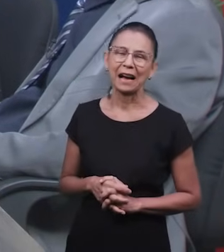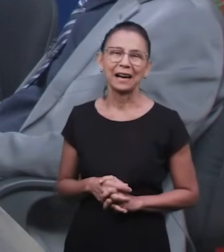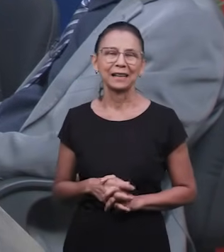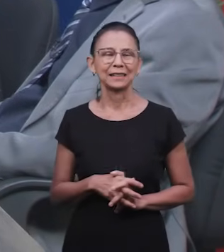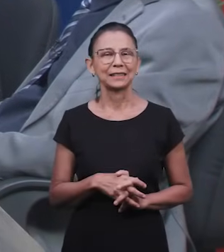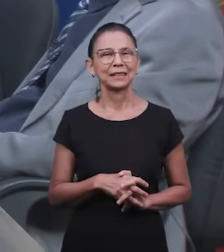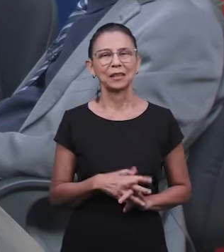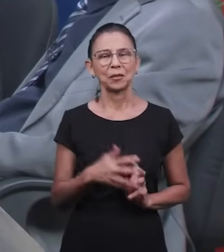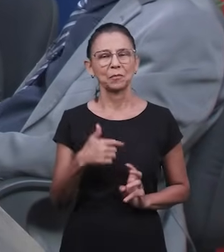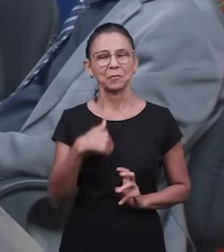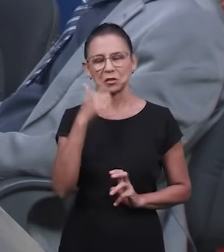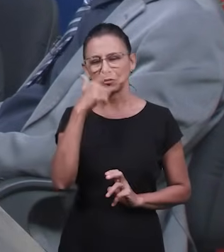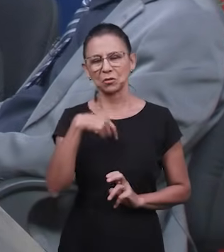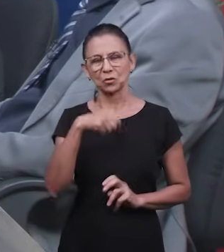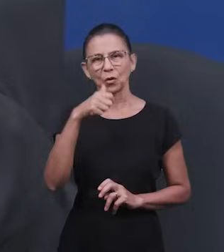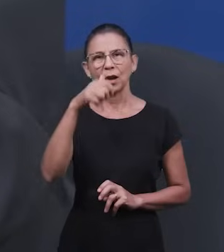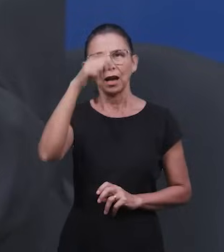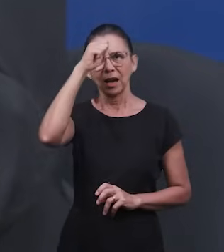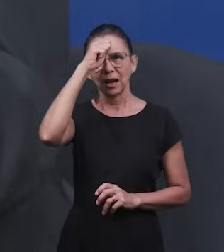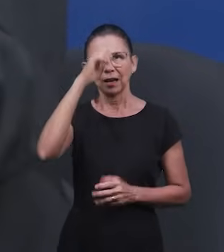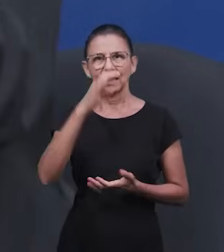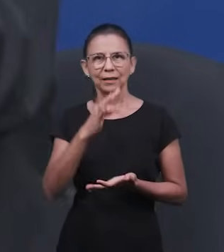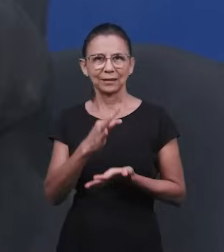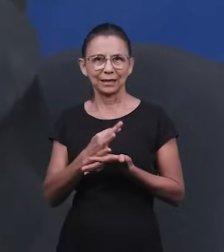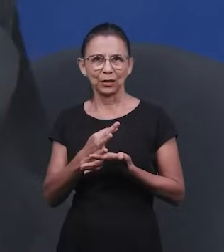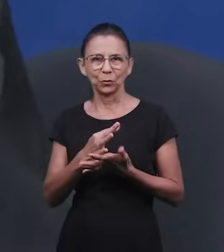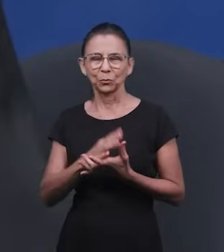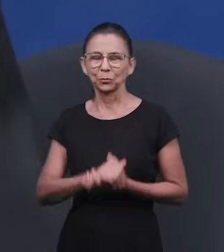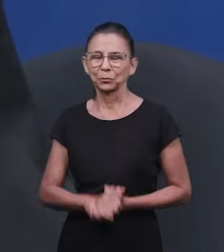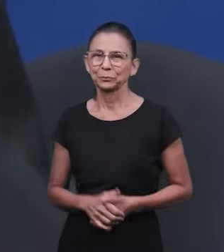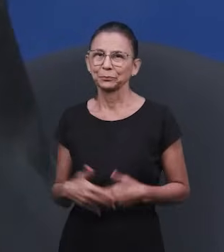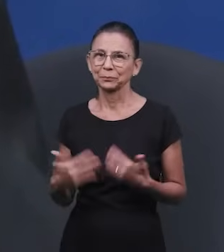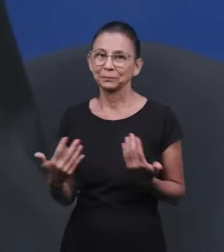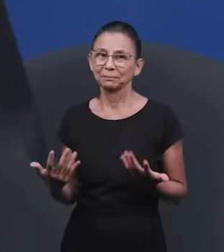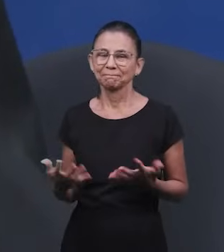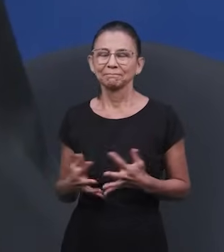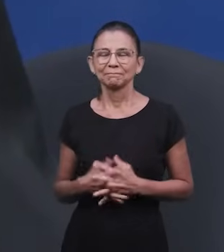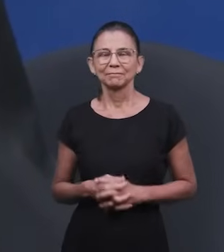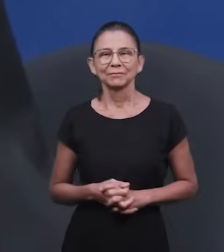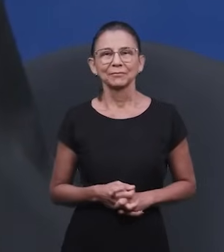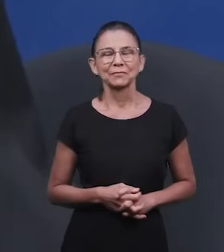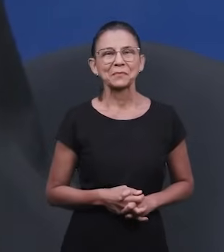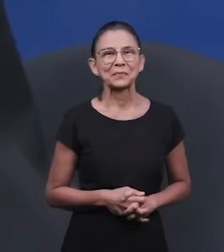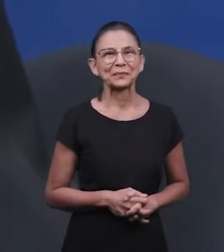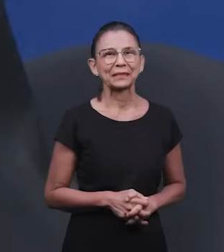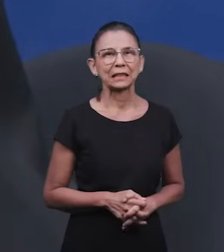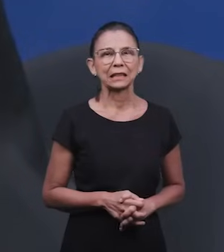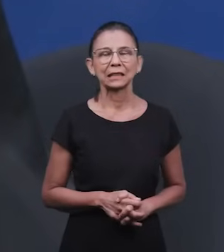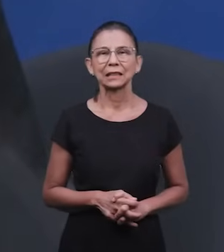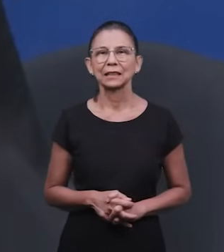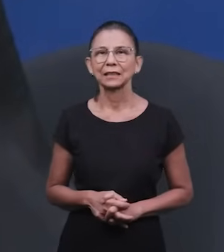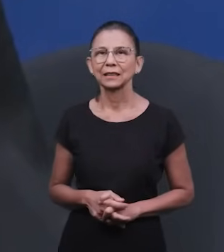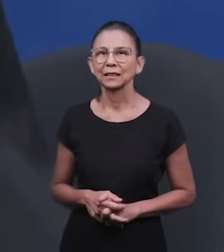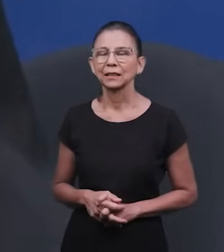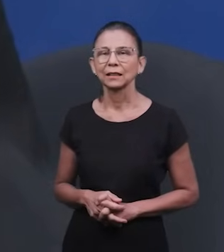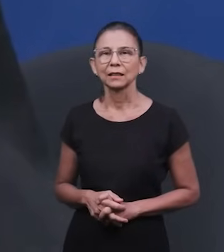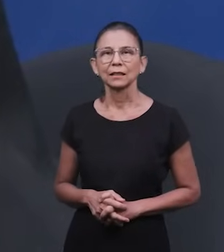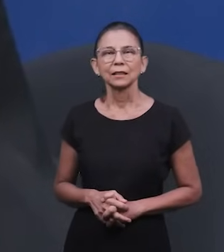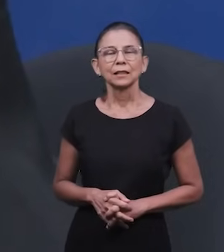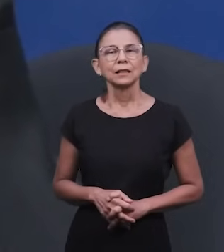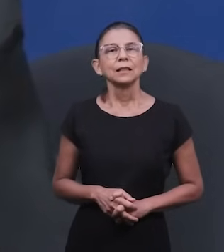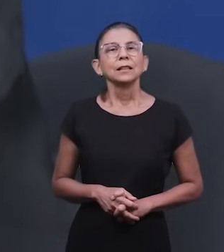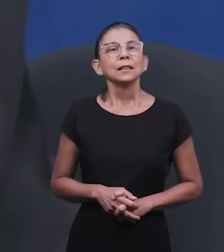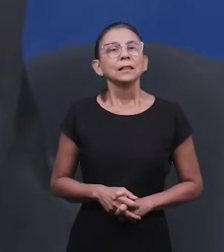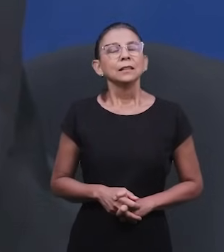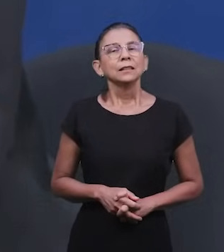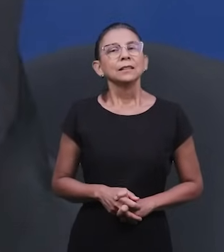não. Ele nunca bênção. foi. Bom, estamos encerrando Amém. aqui mais um programa. Eu quero dizer que 2 experiências que